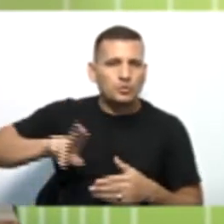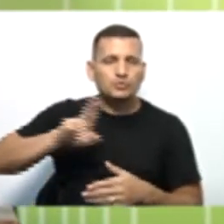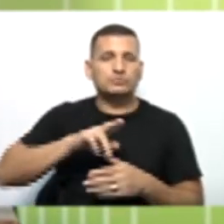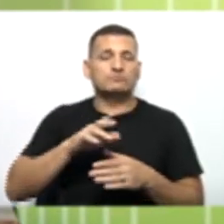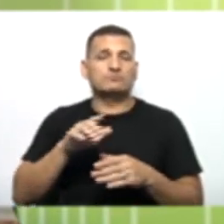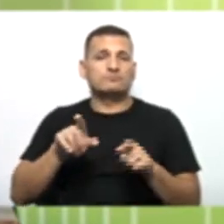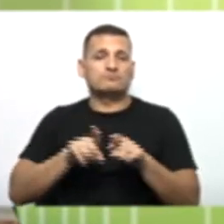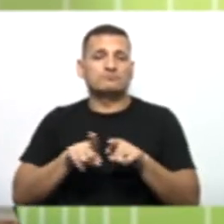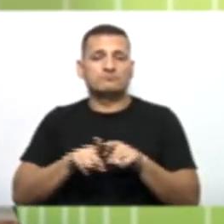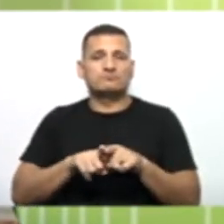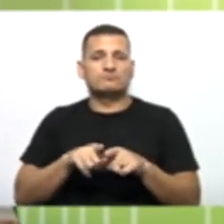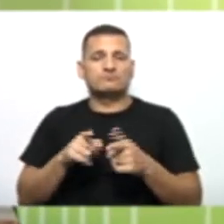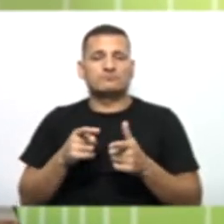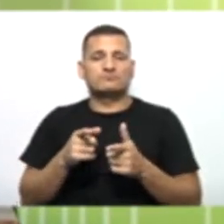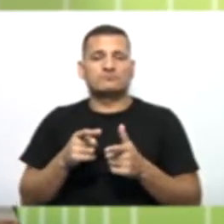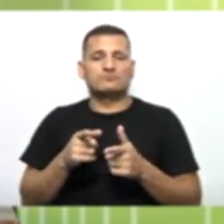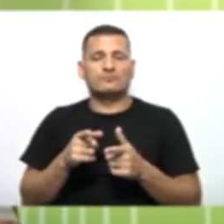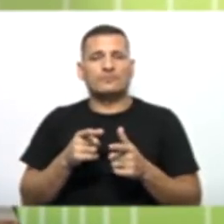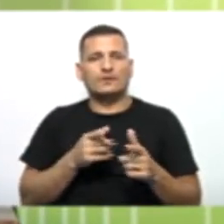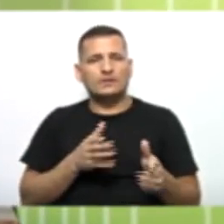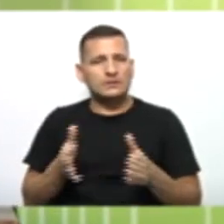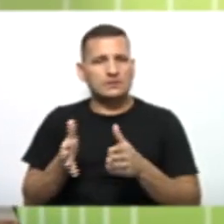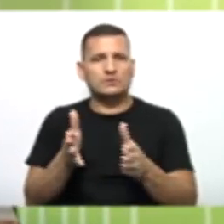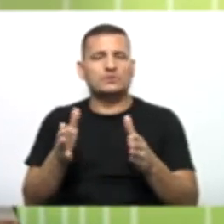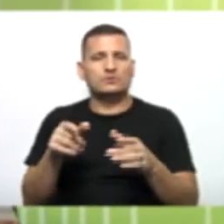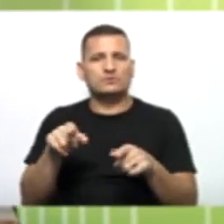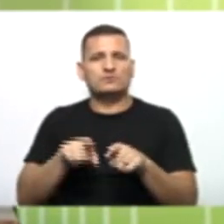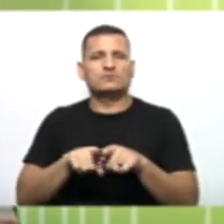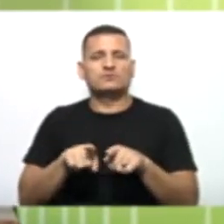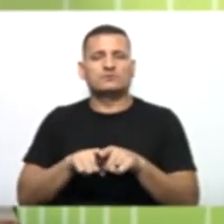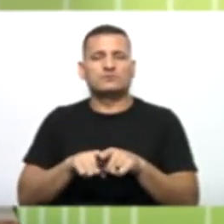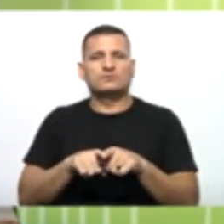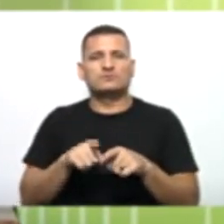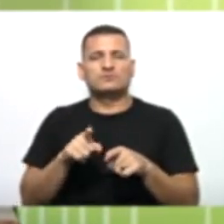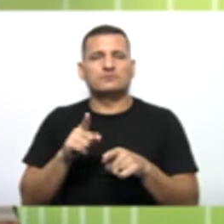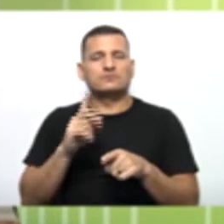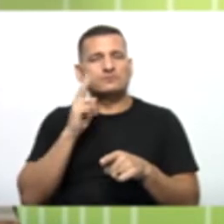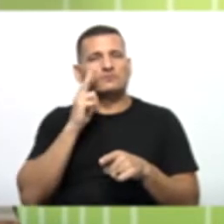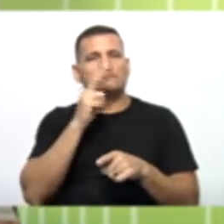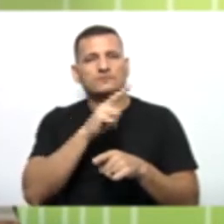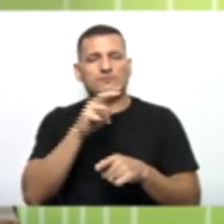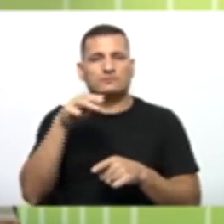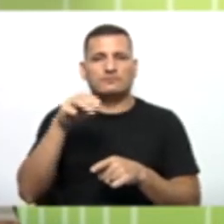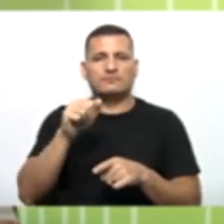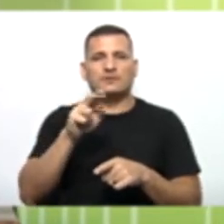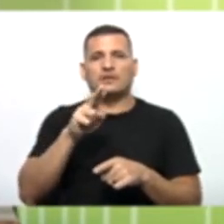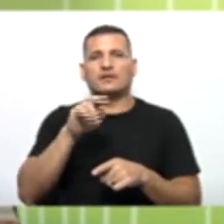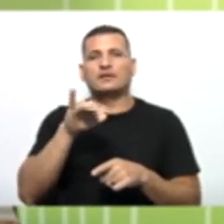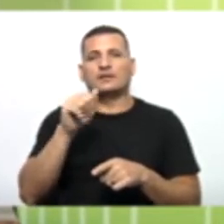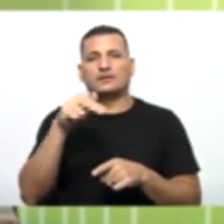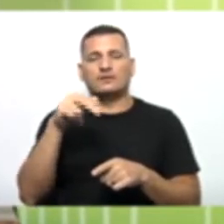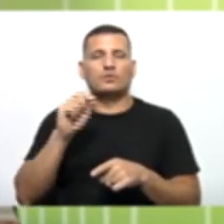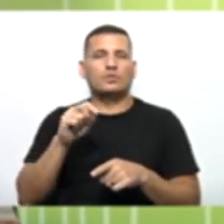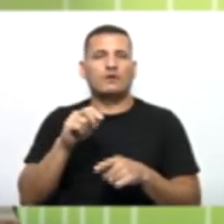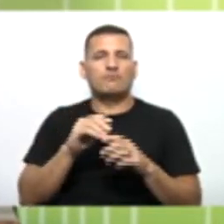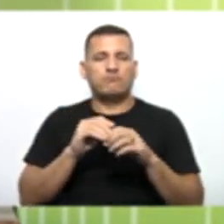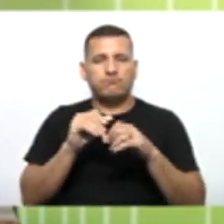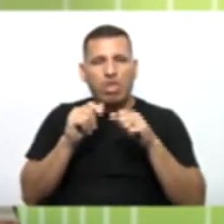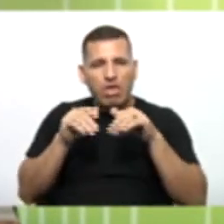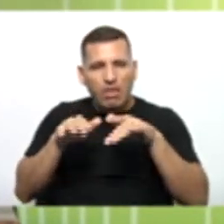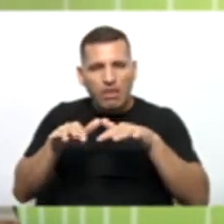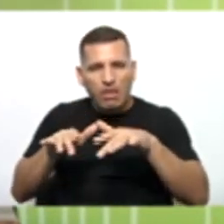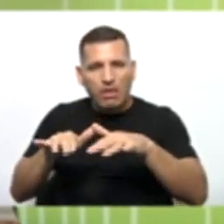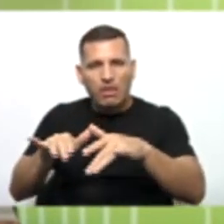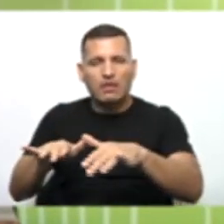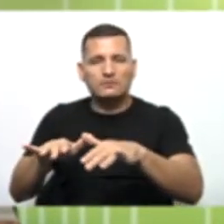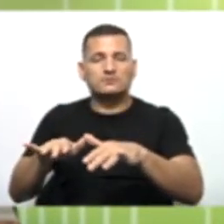o assoreamento dos rios, como nós vimos naquele acidente de Mariana, onde a lama desceu e